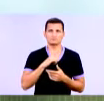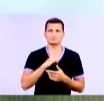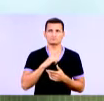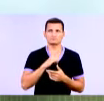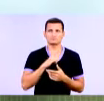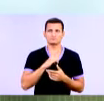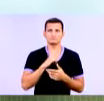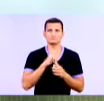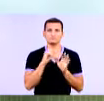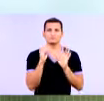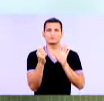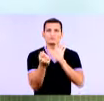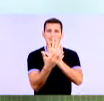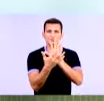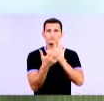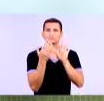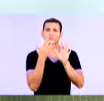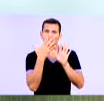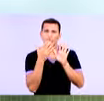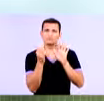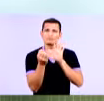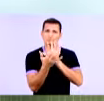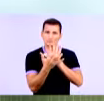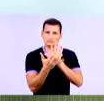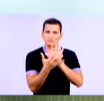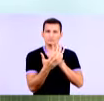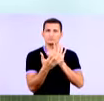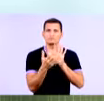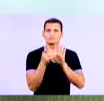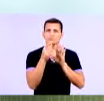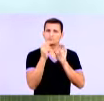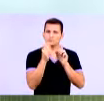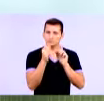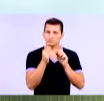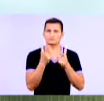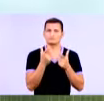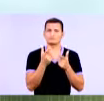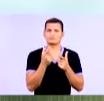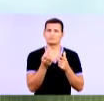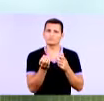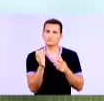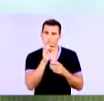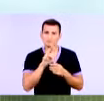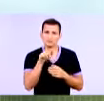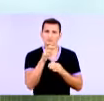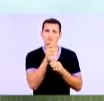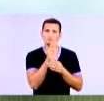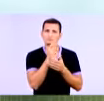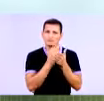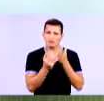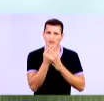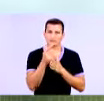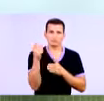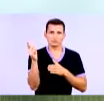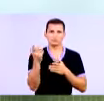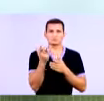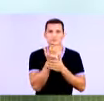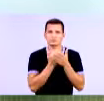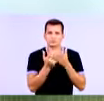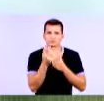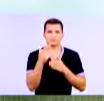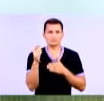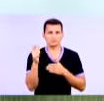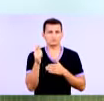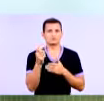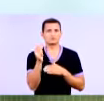o plano de fundo transparente. Então você pode agregar essa imagem facilmente em outros desenhos, em outros designs,